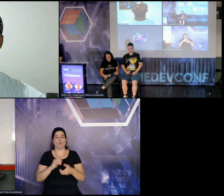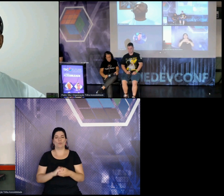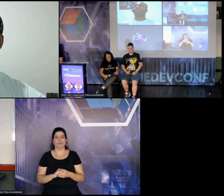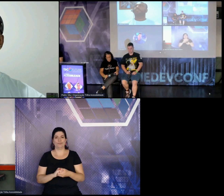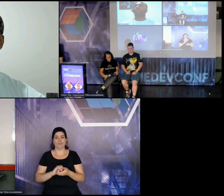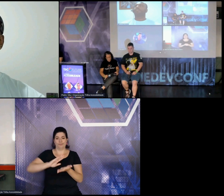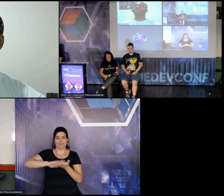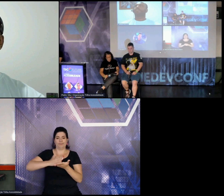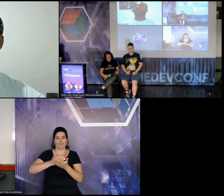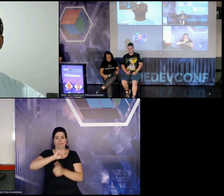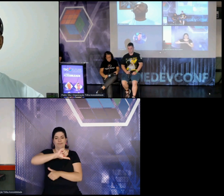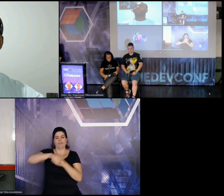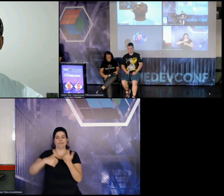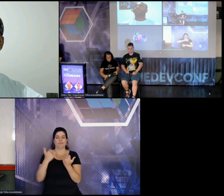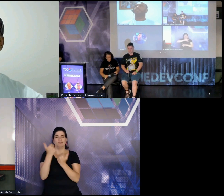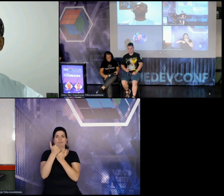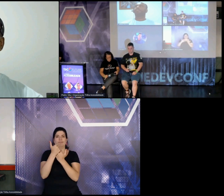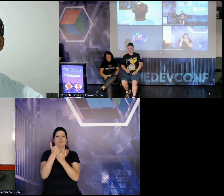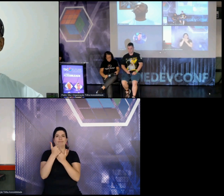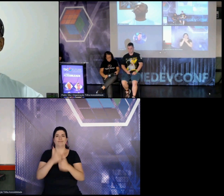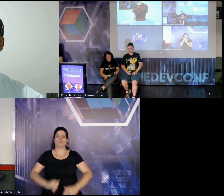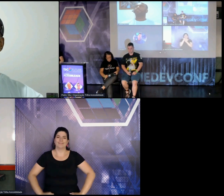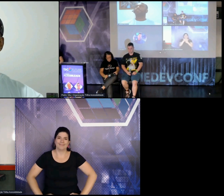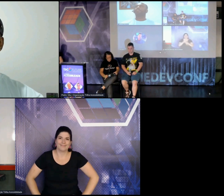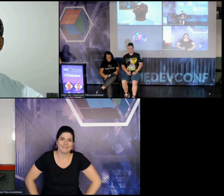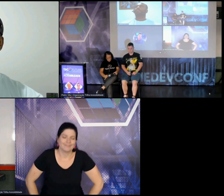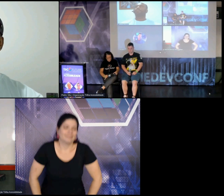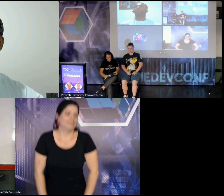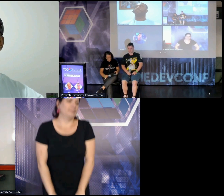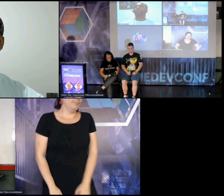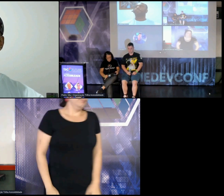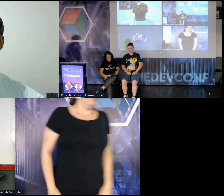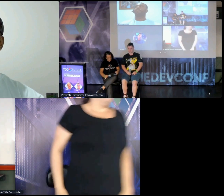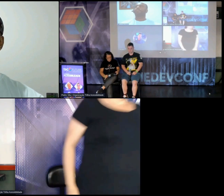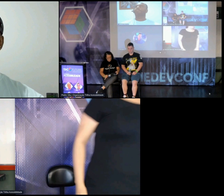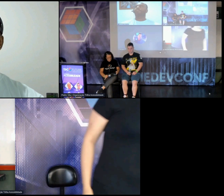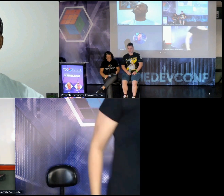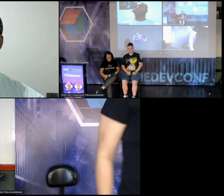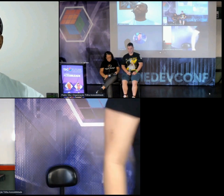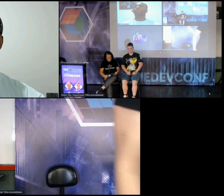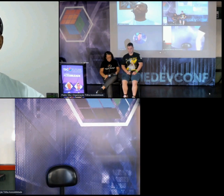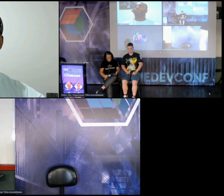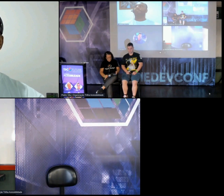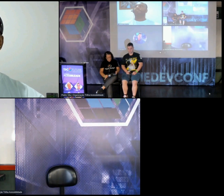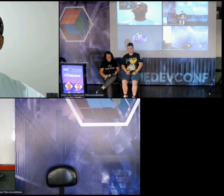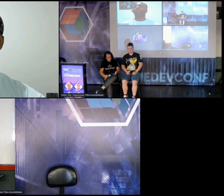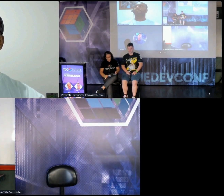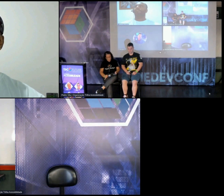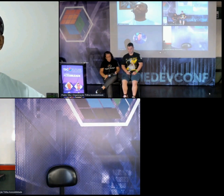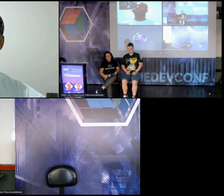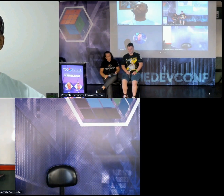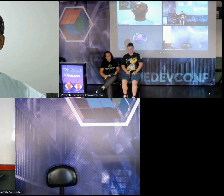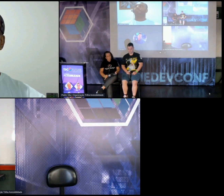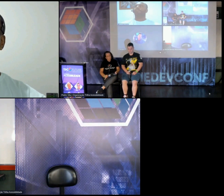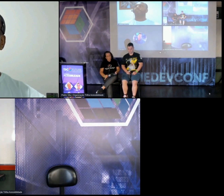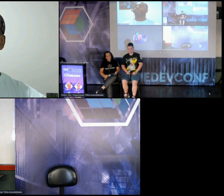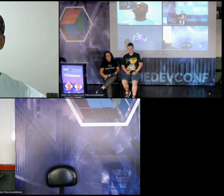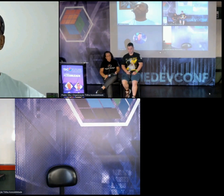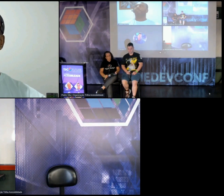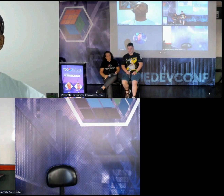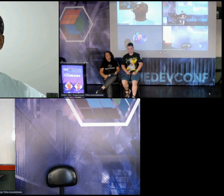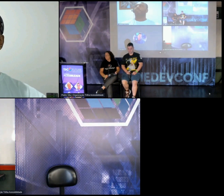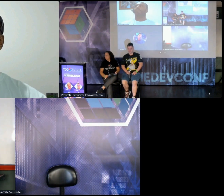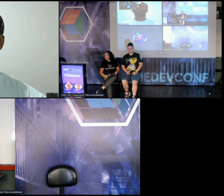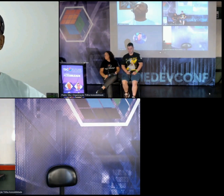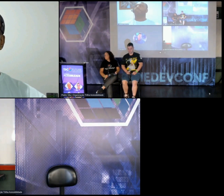essa colaboração aqui é muito importante para a gente conseguir cada vez mais disseminar o tema, a colaboração